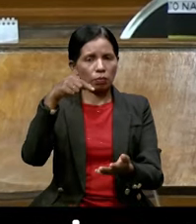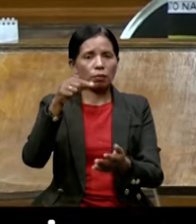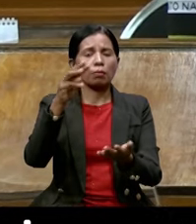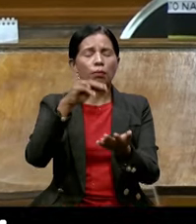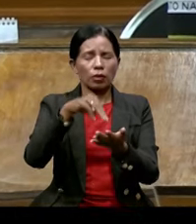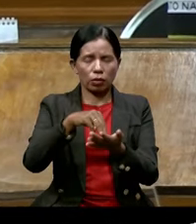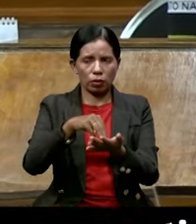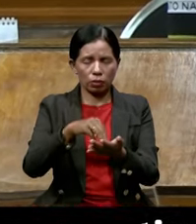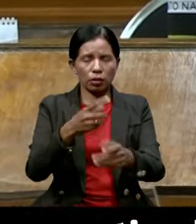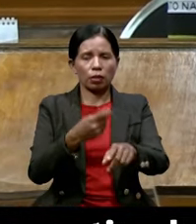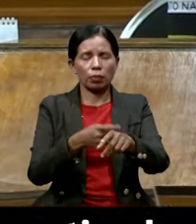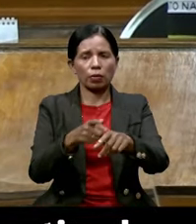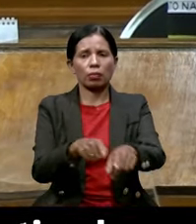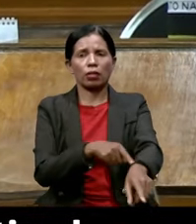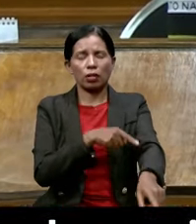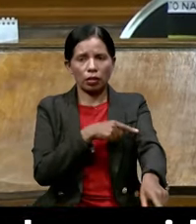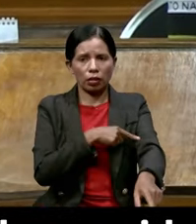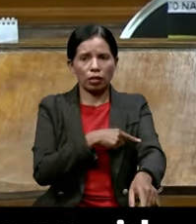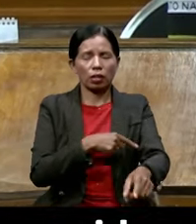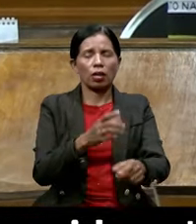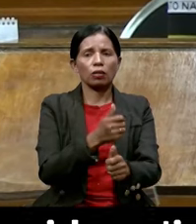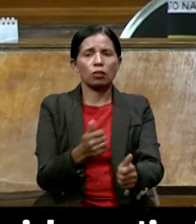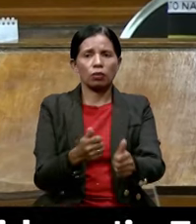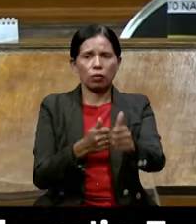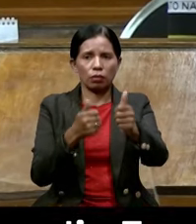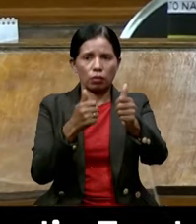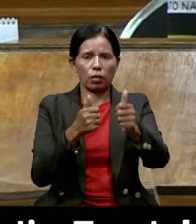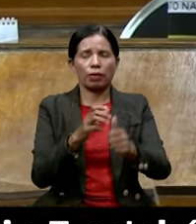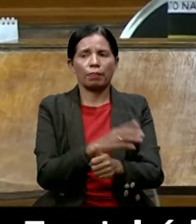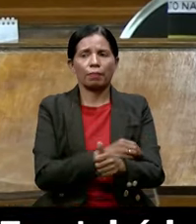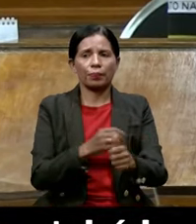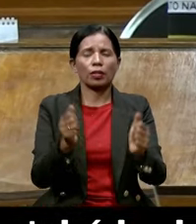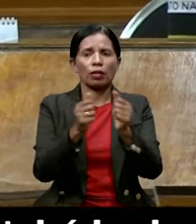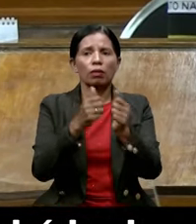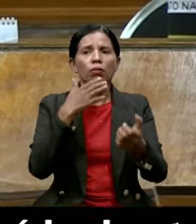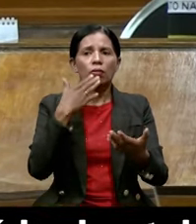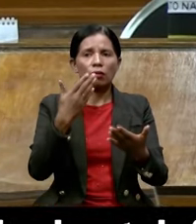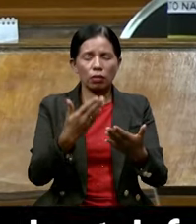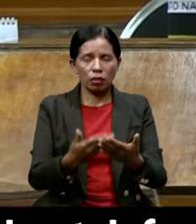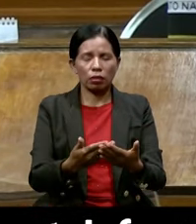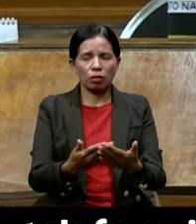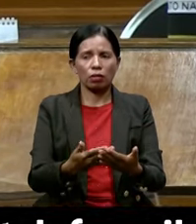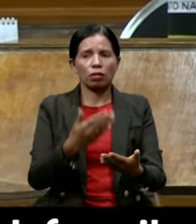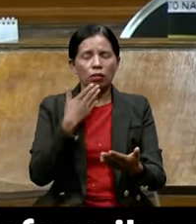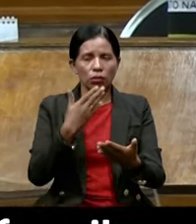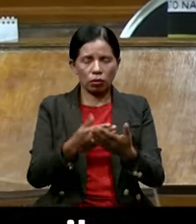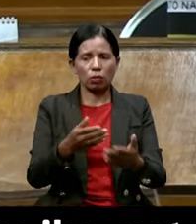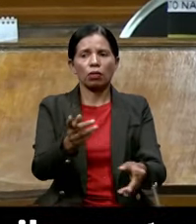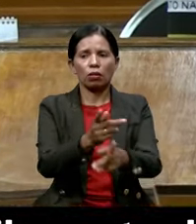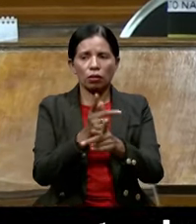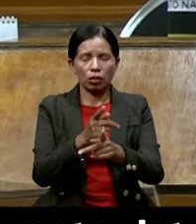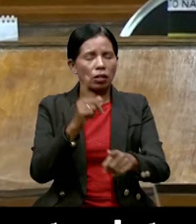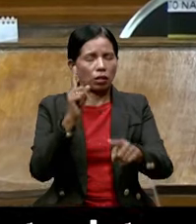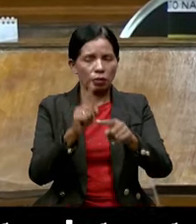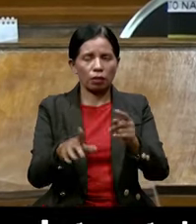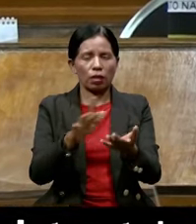kalkulu ja ba longo prazo para tu prense ho dia ho qualidade ho cuidado para label